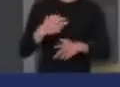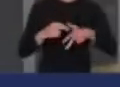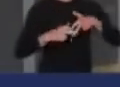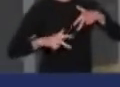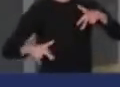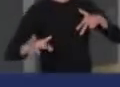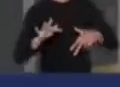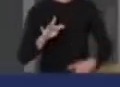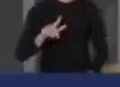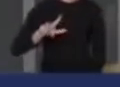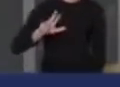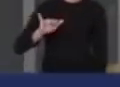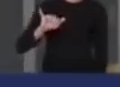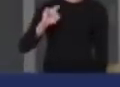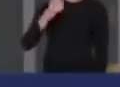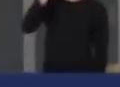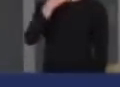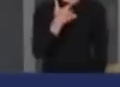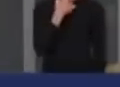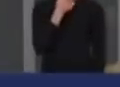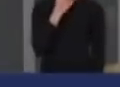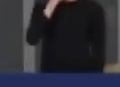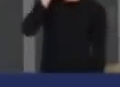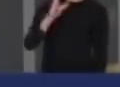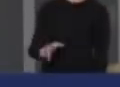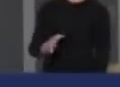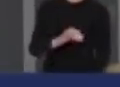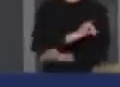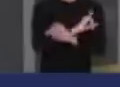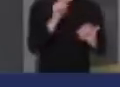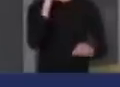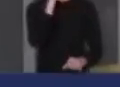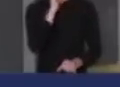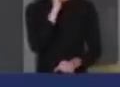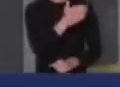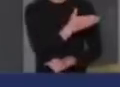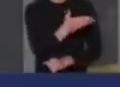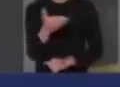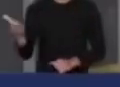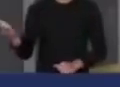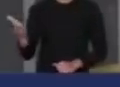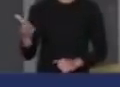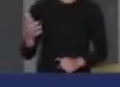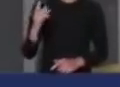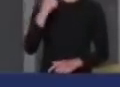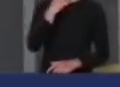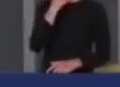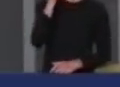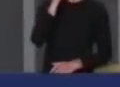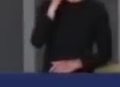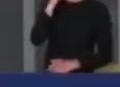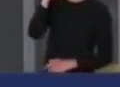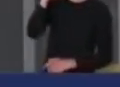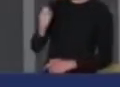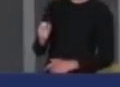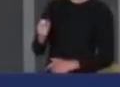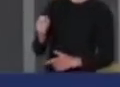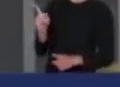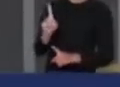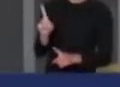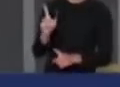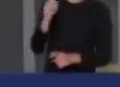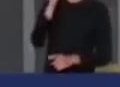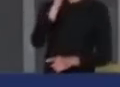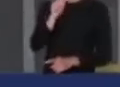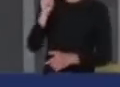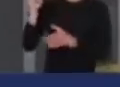pela sua fala, se for considerado uma fala transfóbica. Espero que a justiça faça uso do seu poder para banir da política